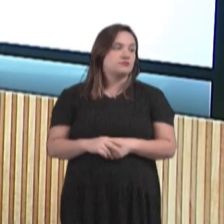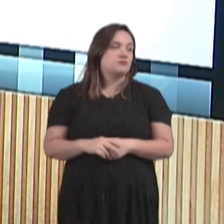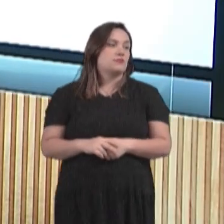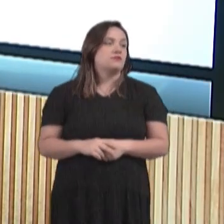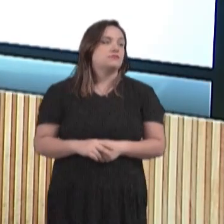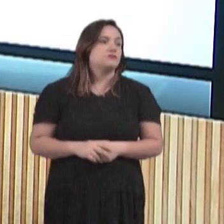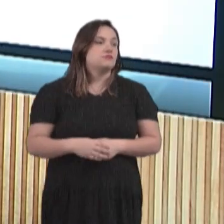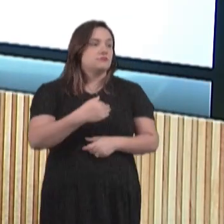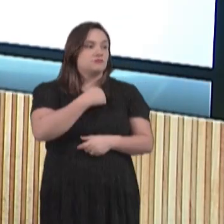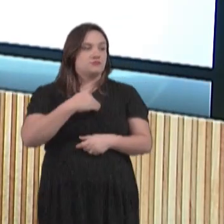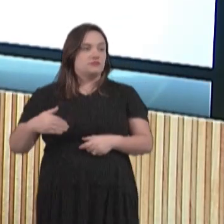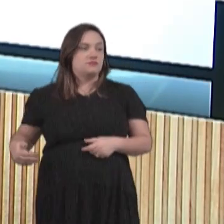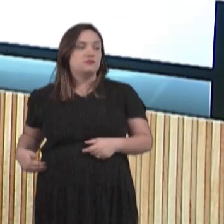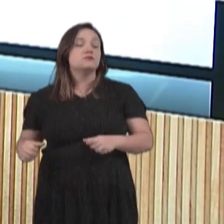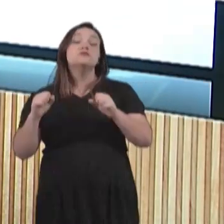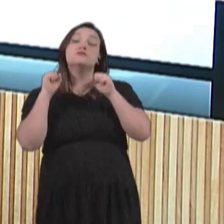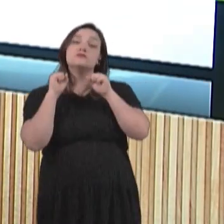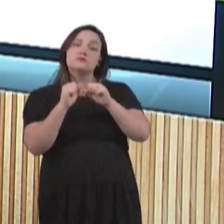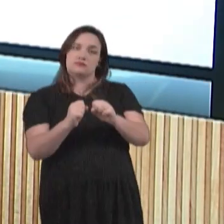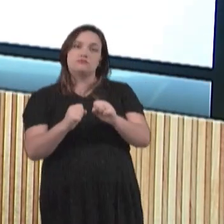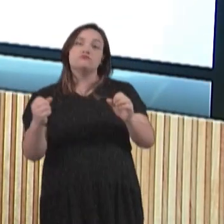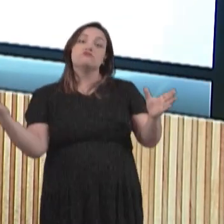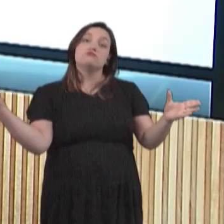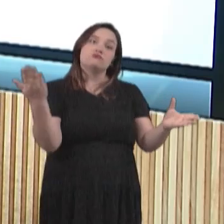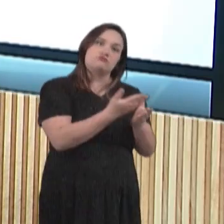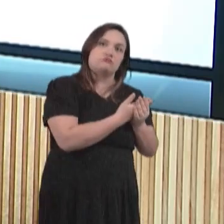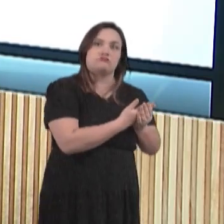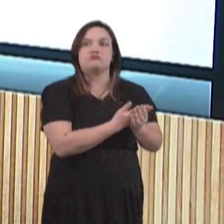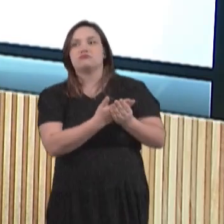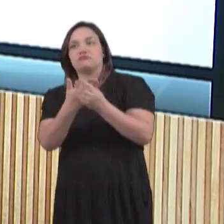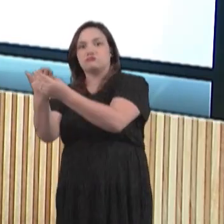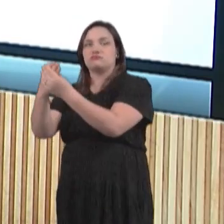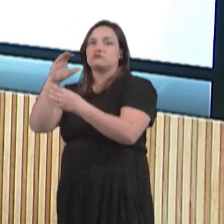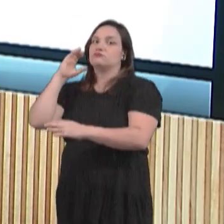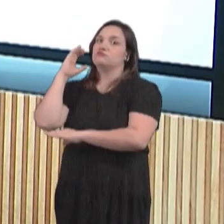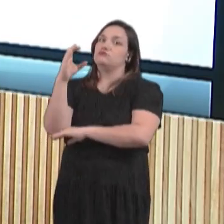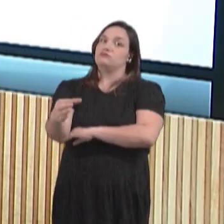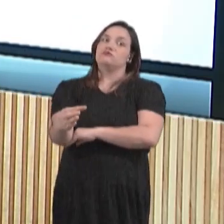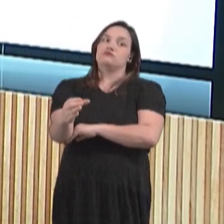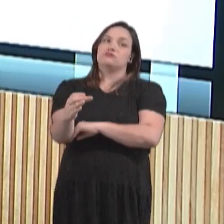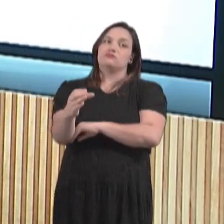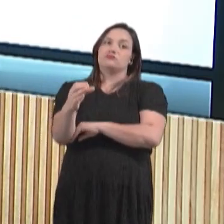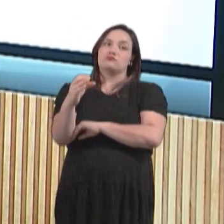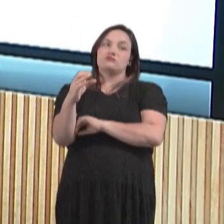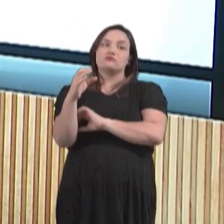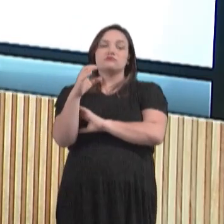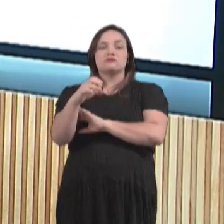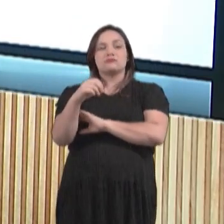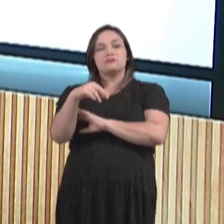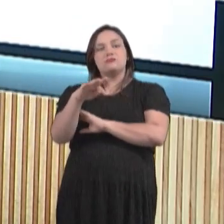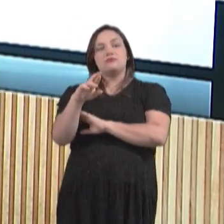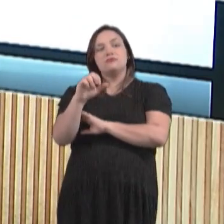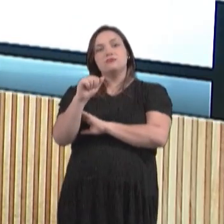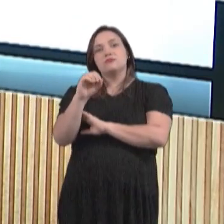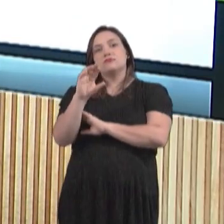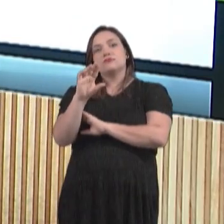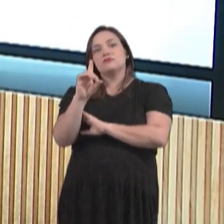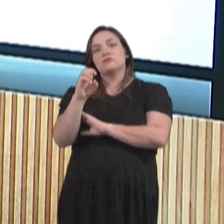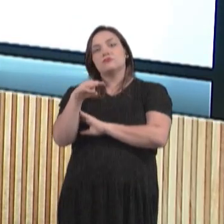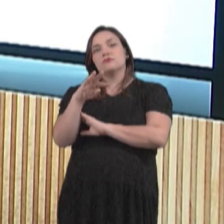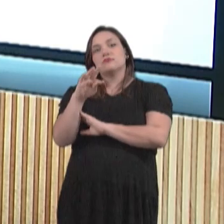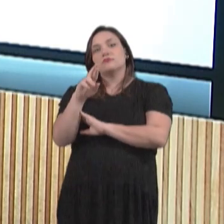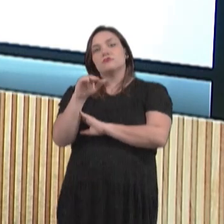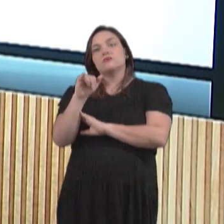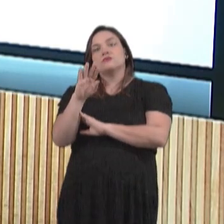vai poder fazer a representação fiscal contra esse contribuinte pelo crime contra a ordem tributária e também impedir o